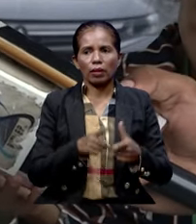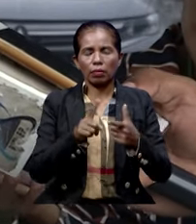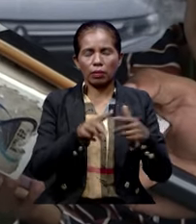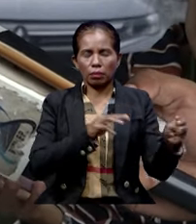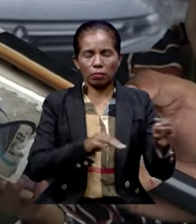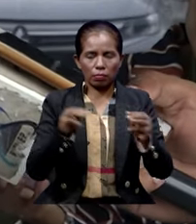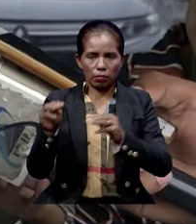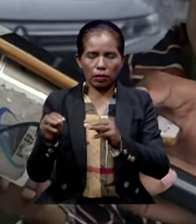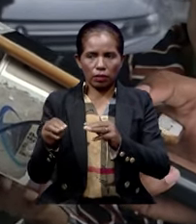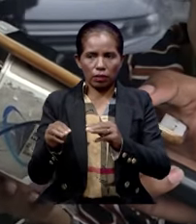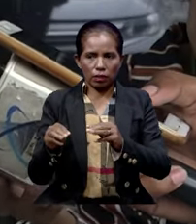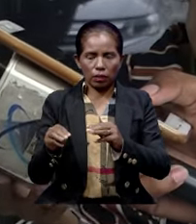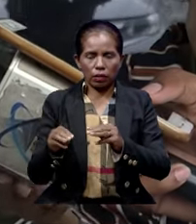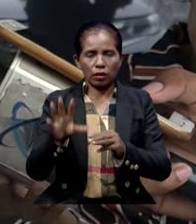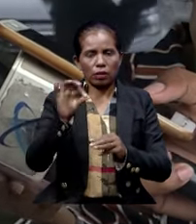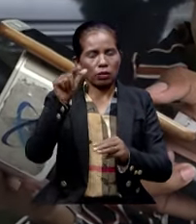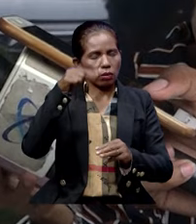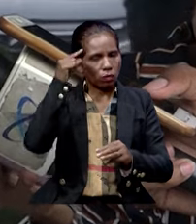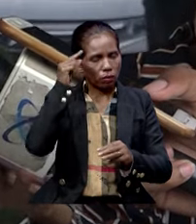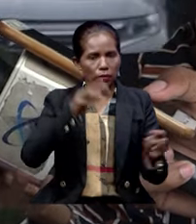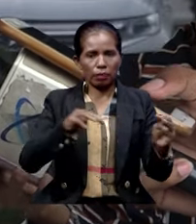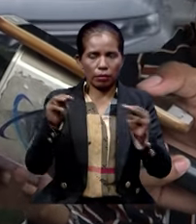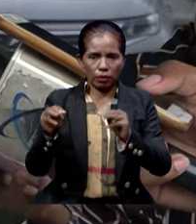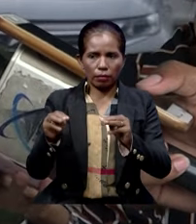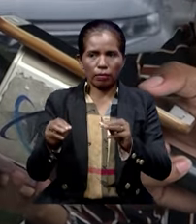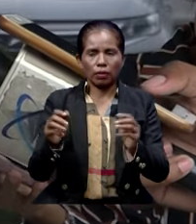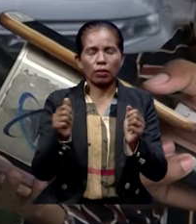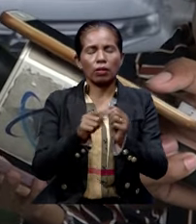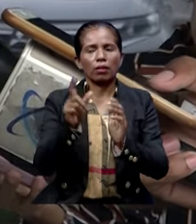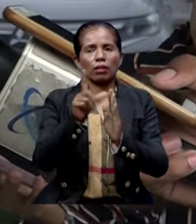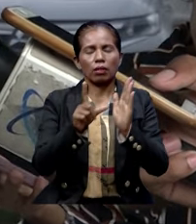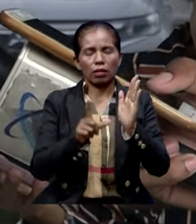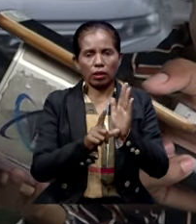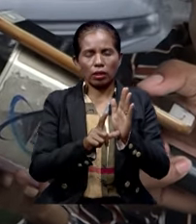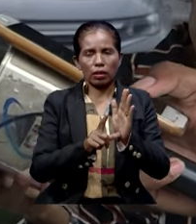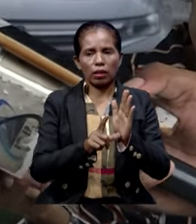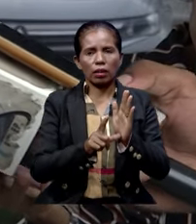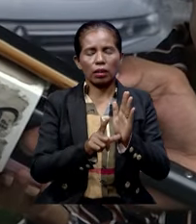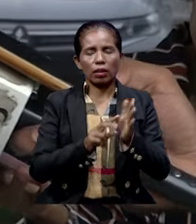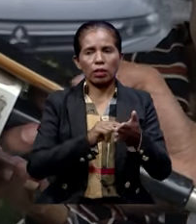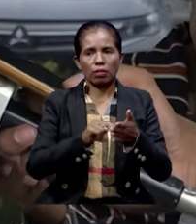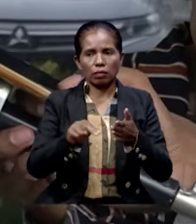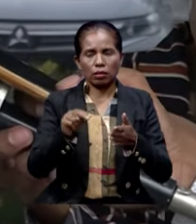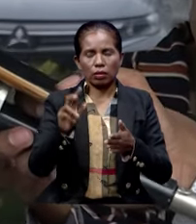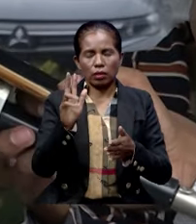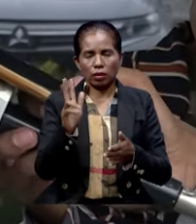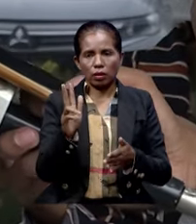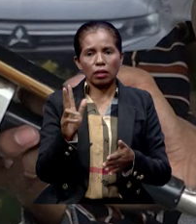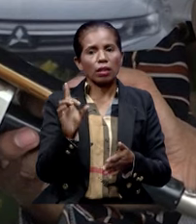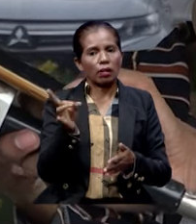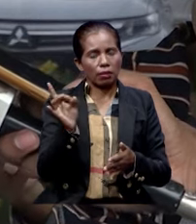tia foi na etapa, no governo altera o decreto-lei número